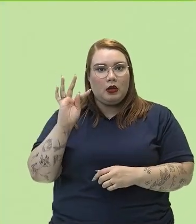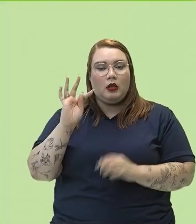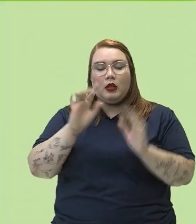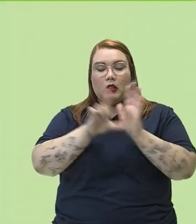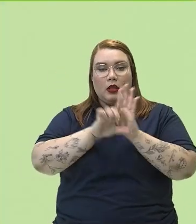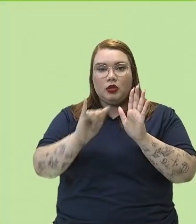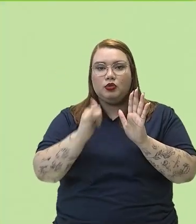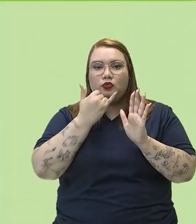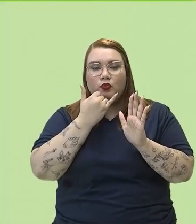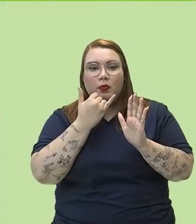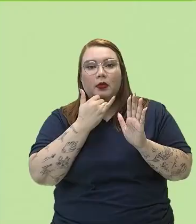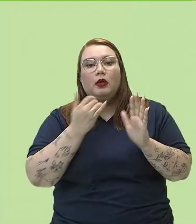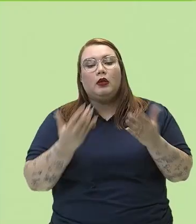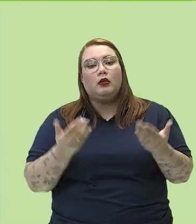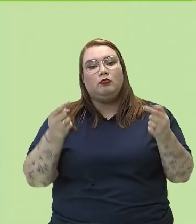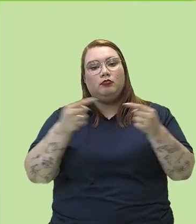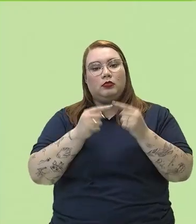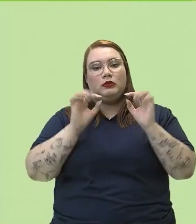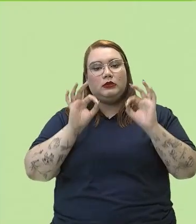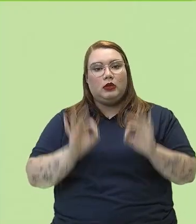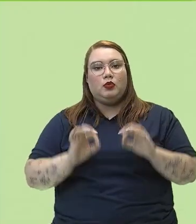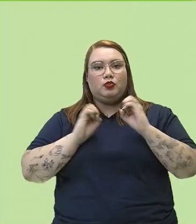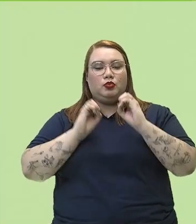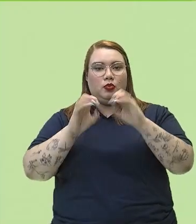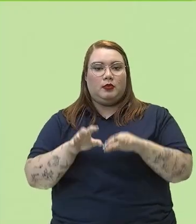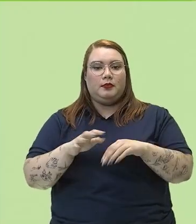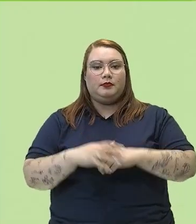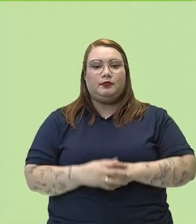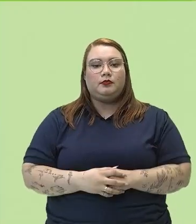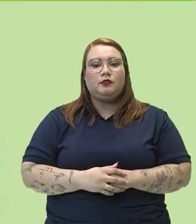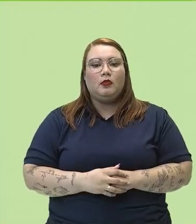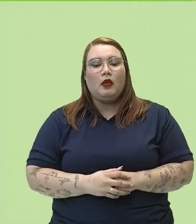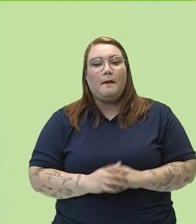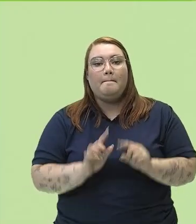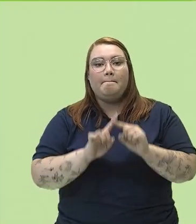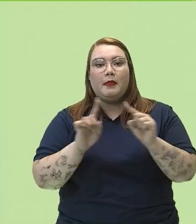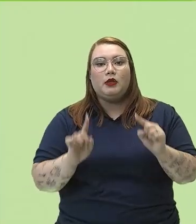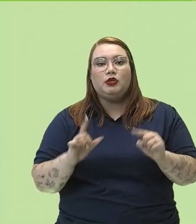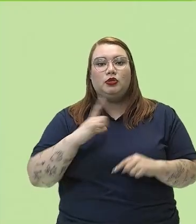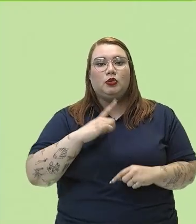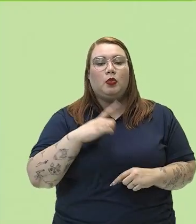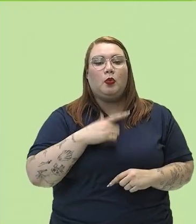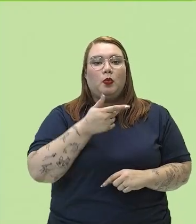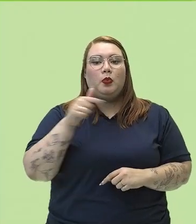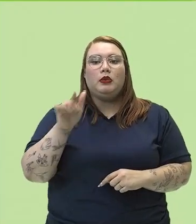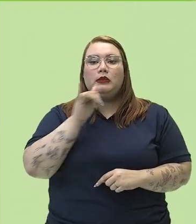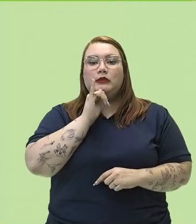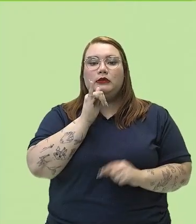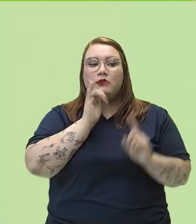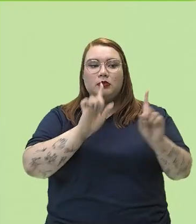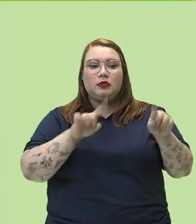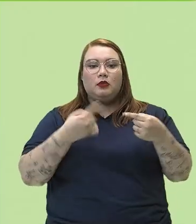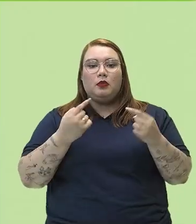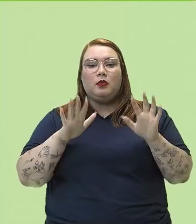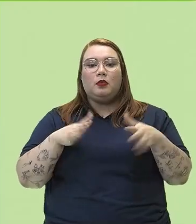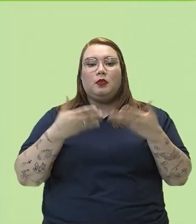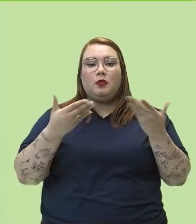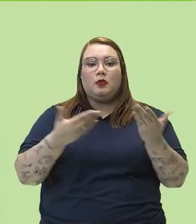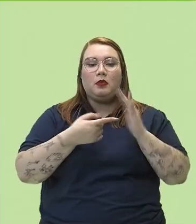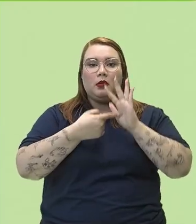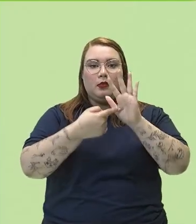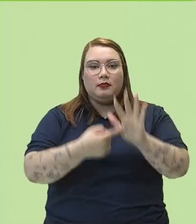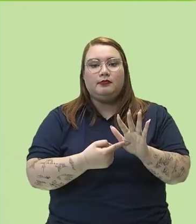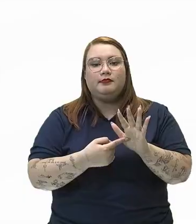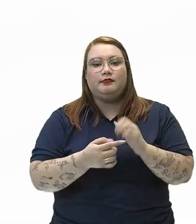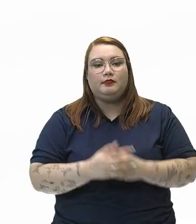esse descarte de forma adequada. Mas nós temos aí um outro exemplo de um outro desafio que trago para vocês, que